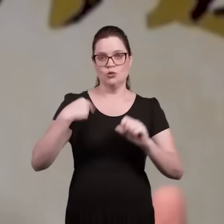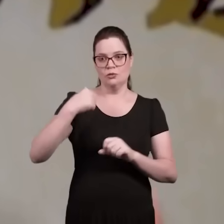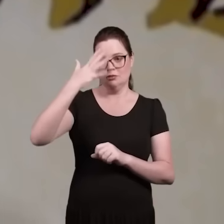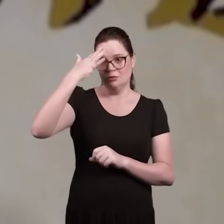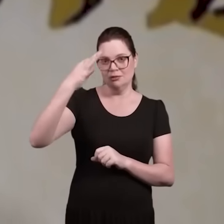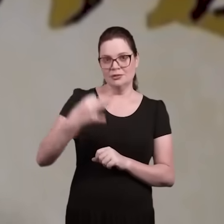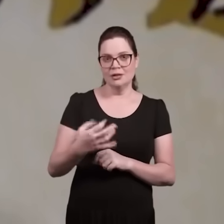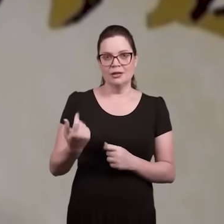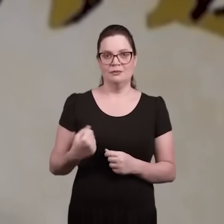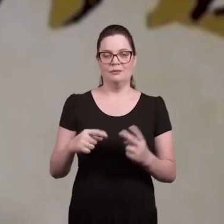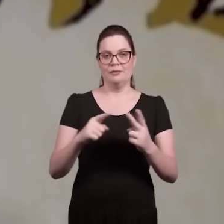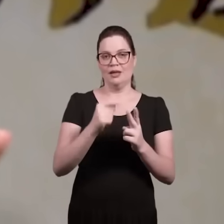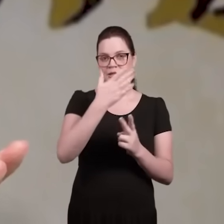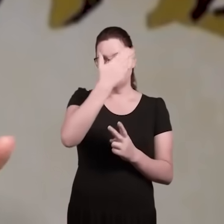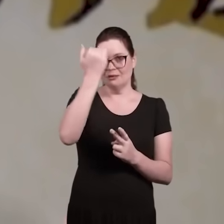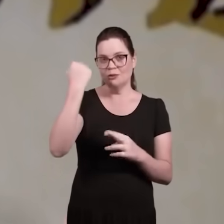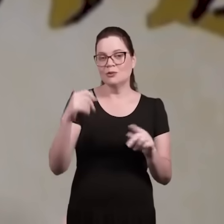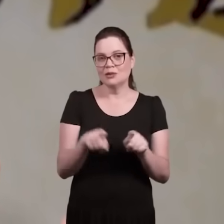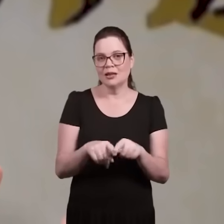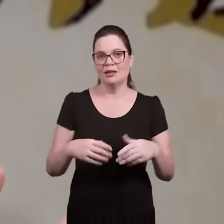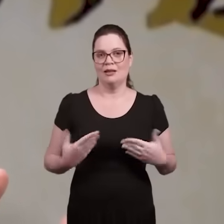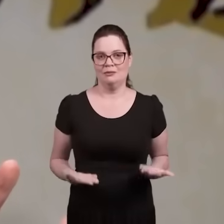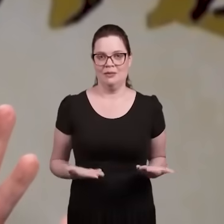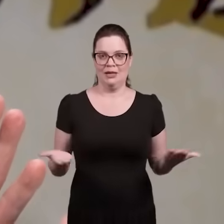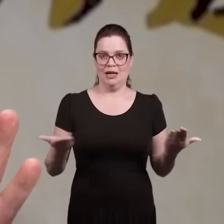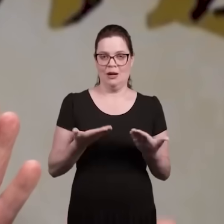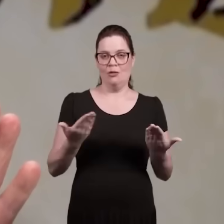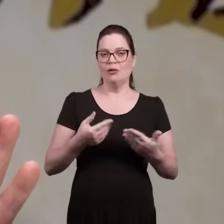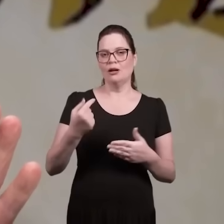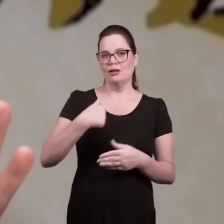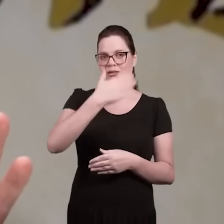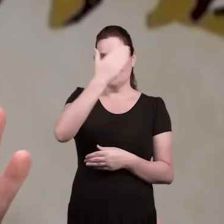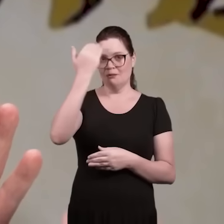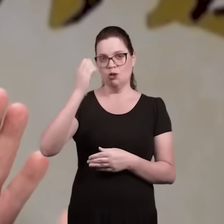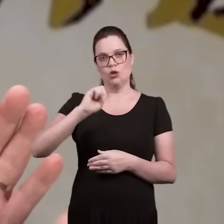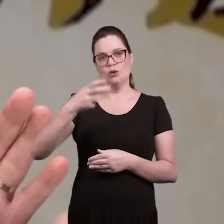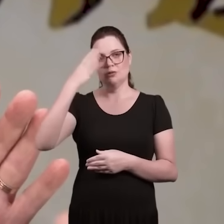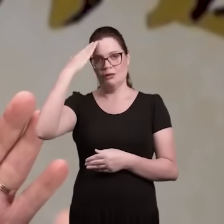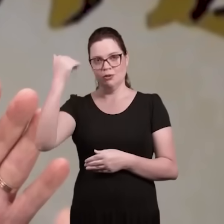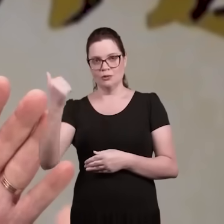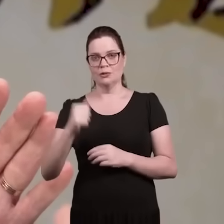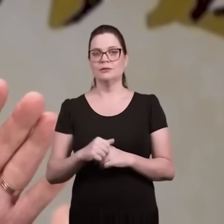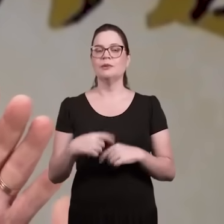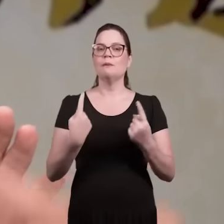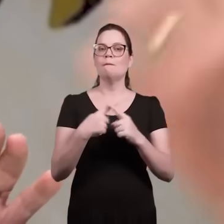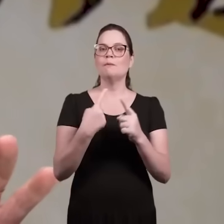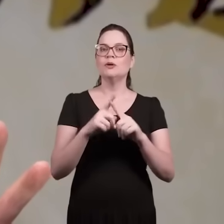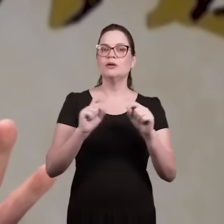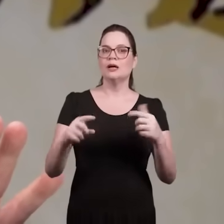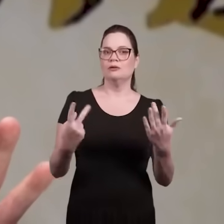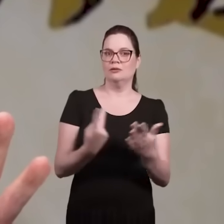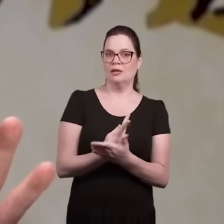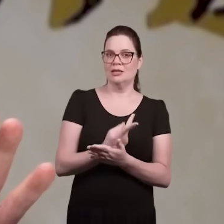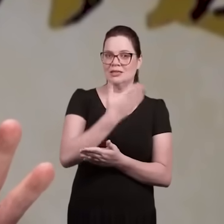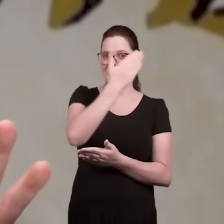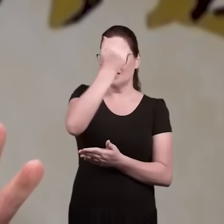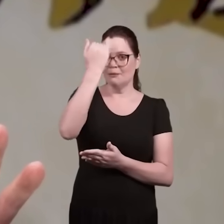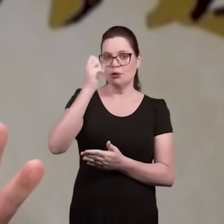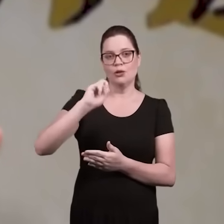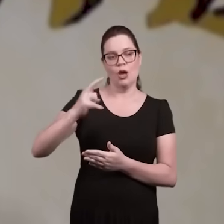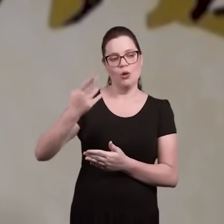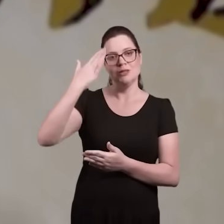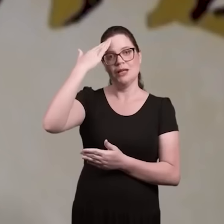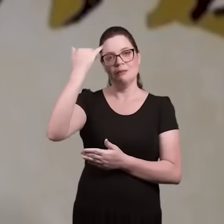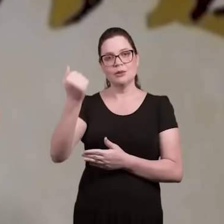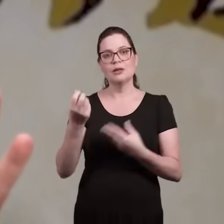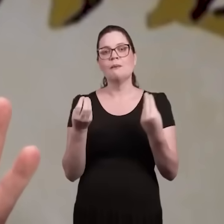dons, que é discernimento de espíritos e agora o que nós vamos falar, que é a palavra da sabedoria. Por quê? Porque a palavra da sabedoria é exatamente